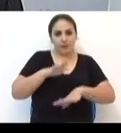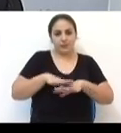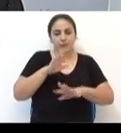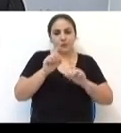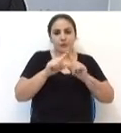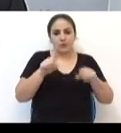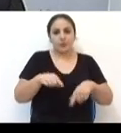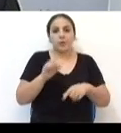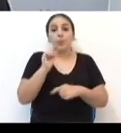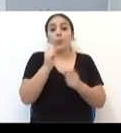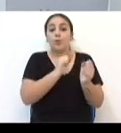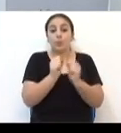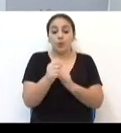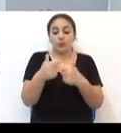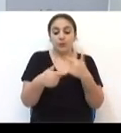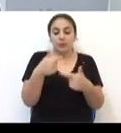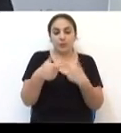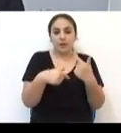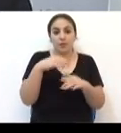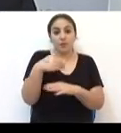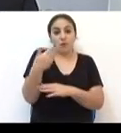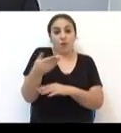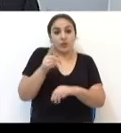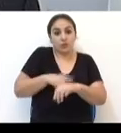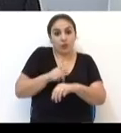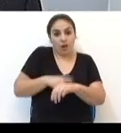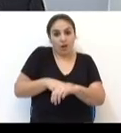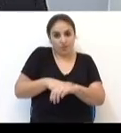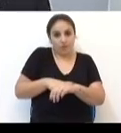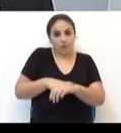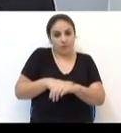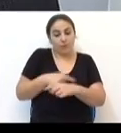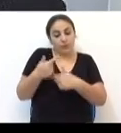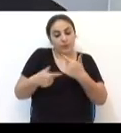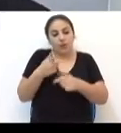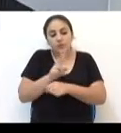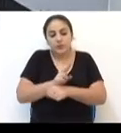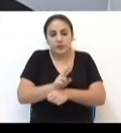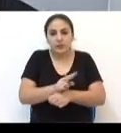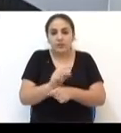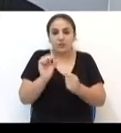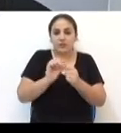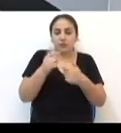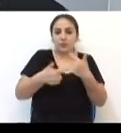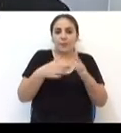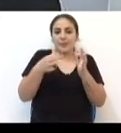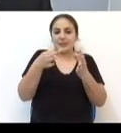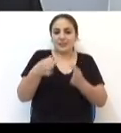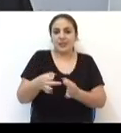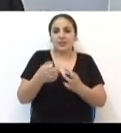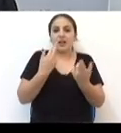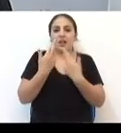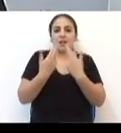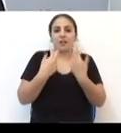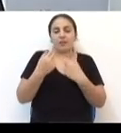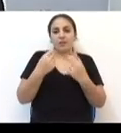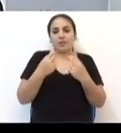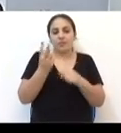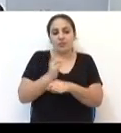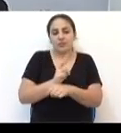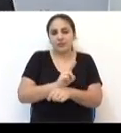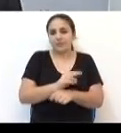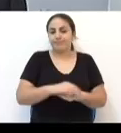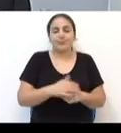que poderiam trabalhar fora do horário de expediente e simplesmente fazer um trabalho mais efetivo na questão da